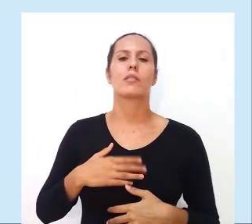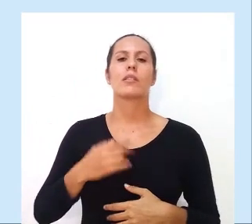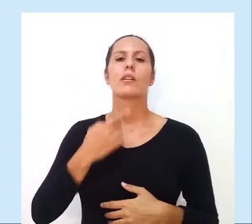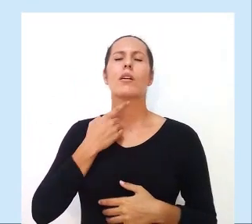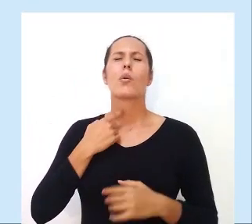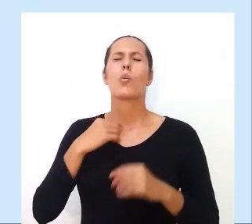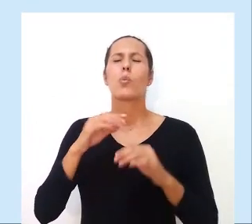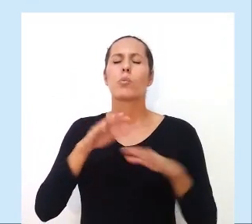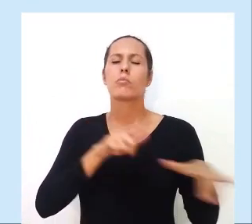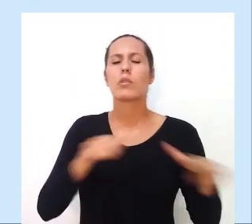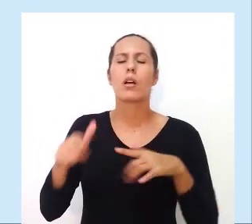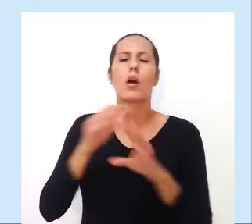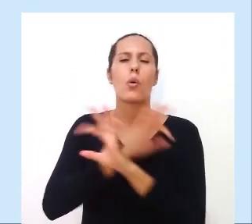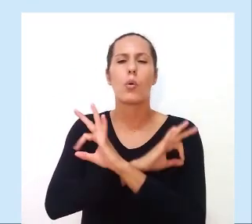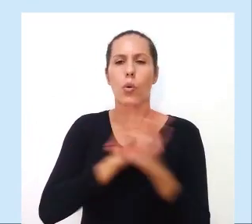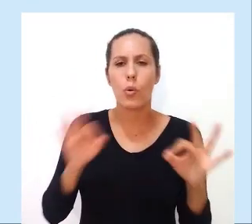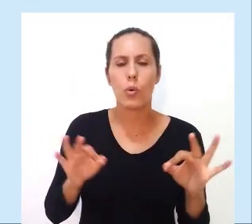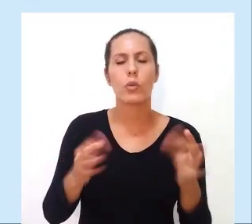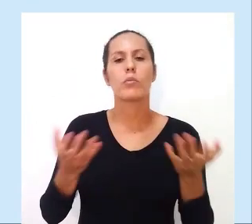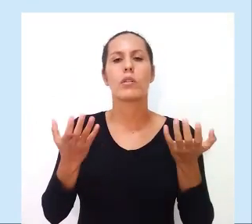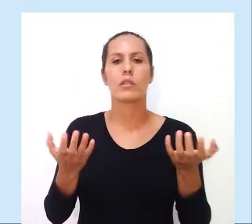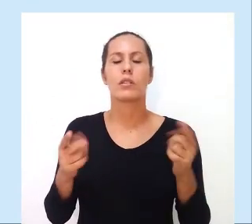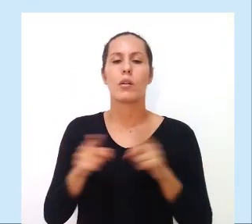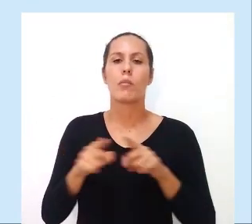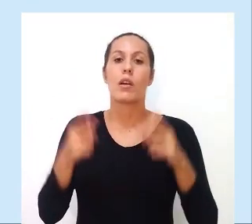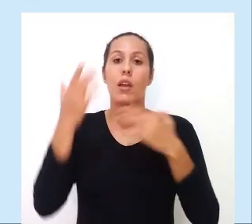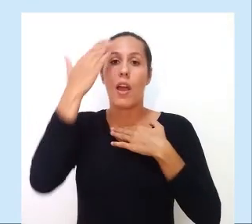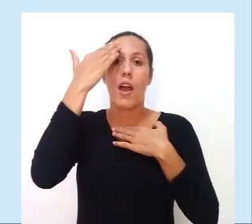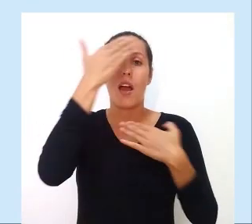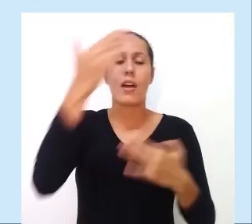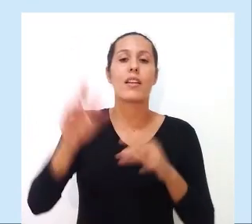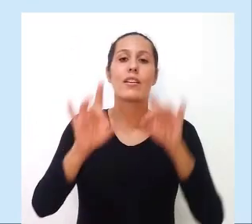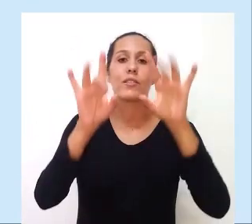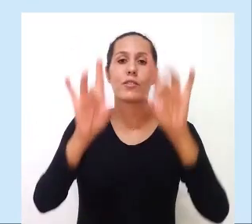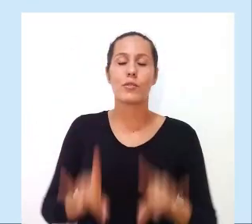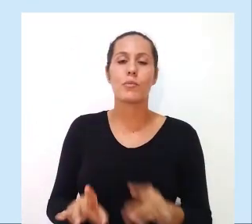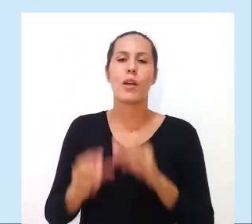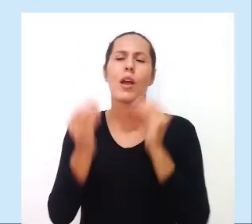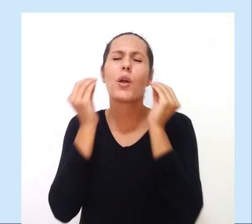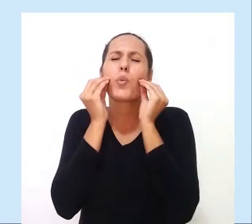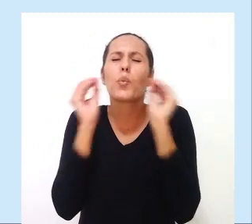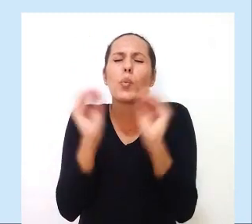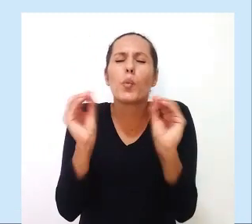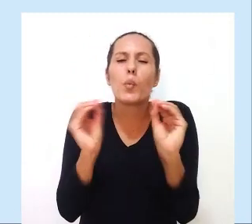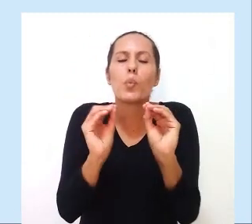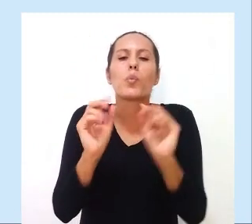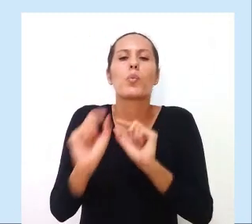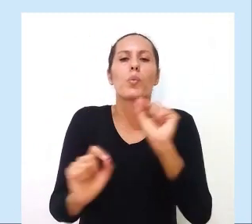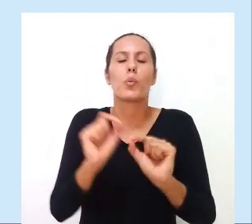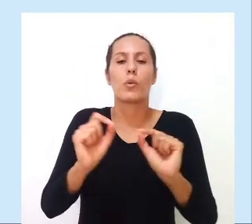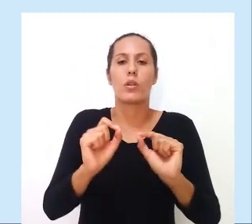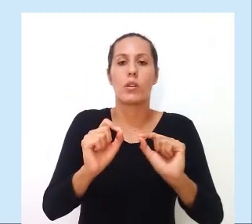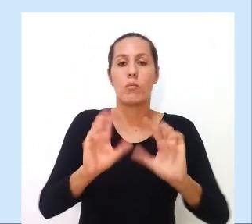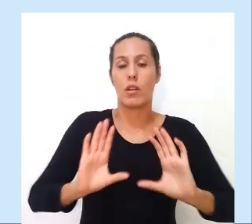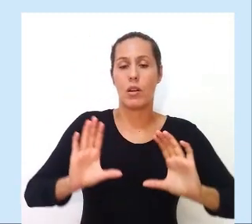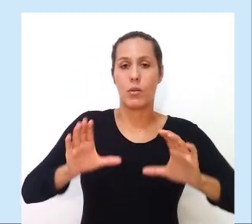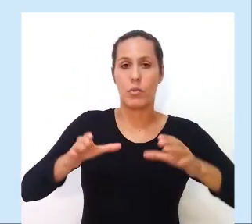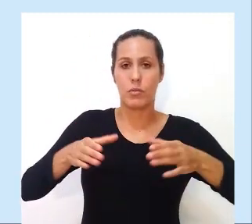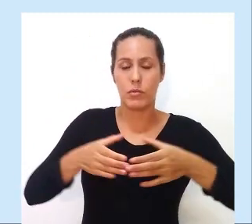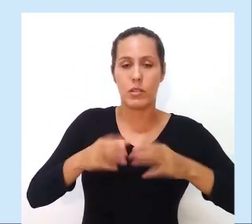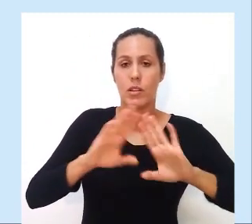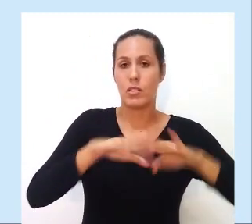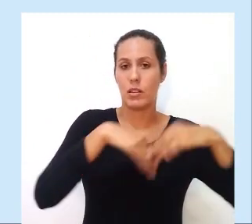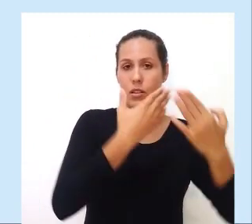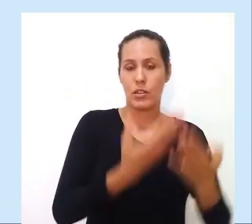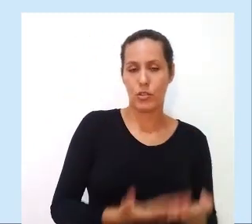tenham gostado. Desejo uma ótima semana para vocês e quero deixar um agradecimento especial e um beijo carinhoso